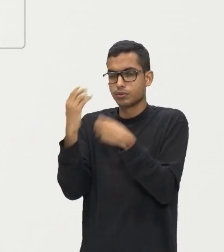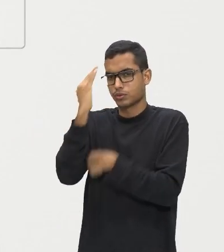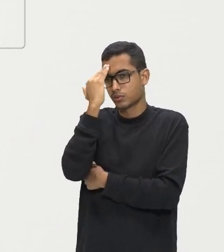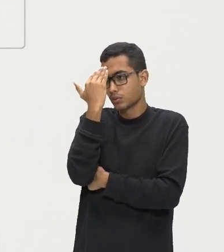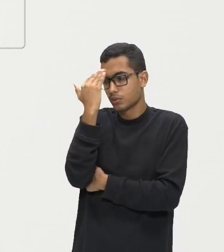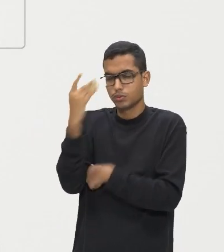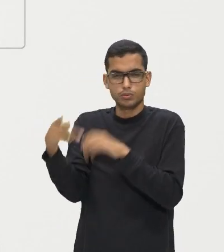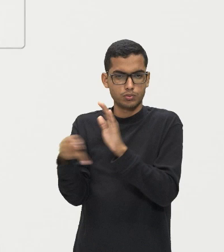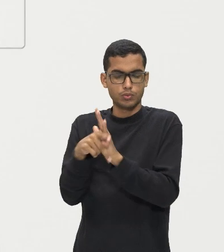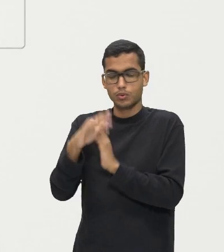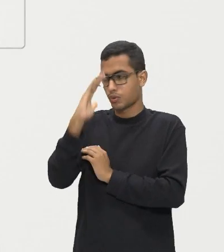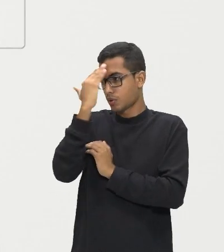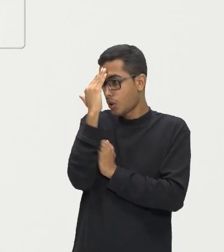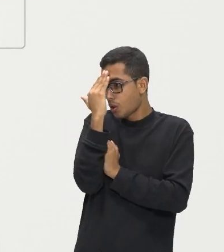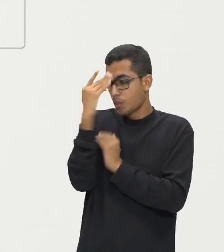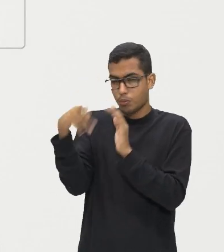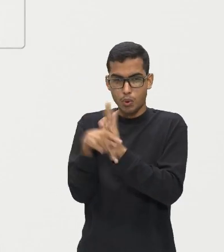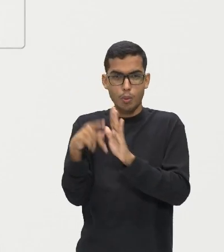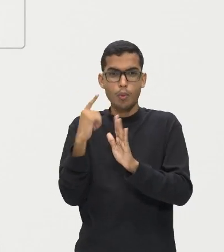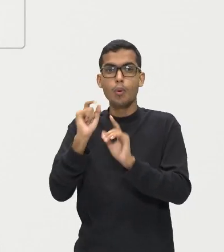estou conseguindo fazer